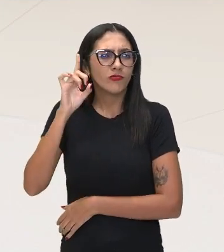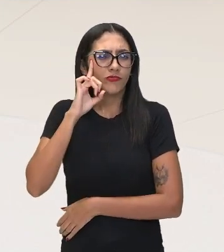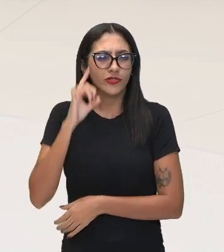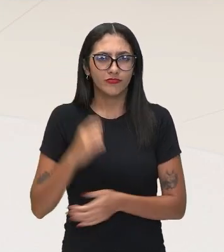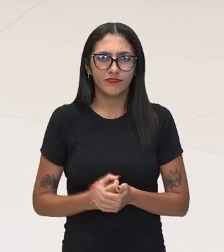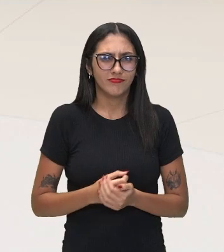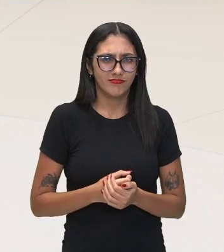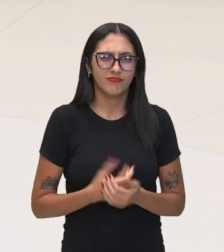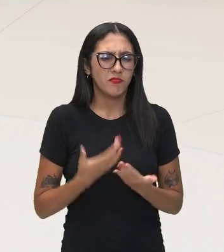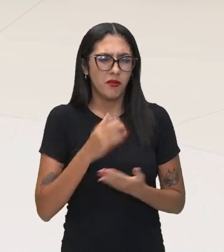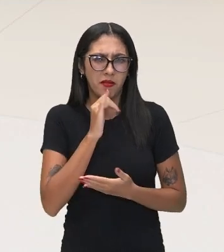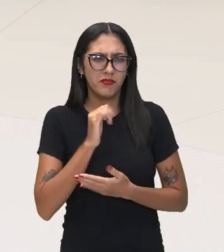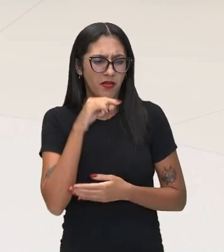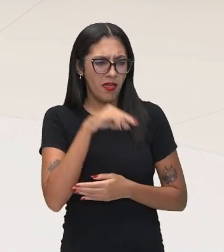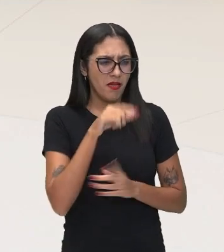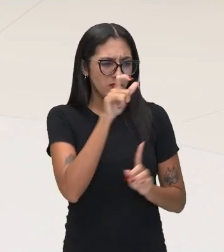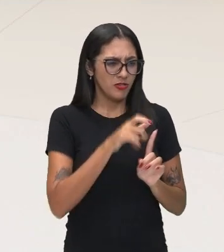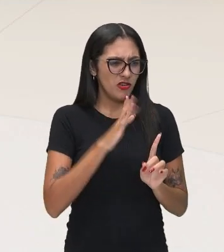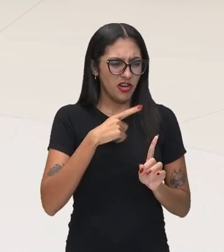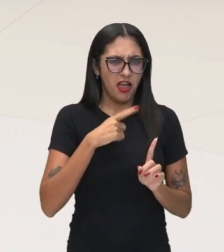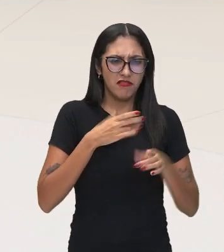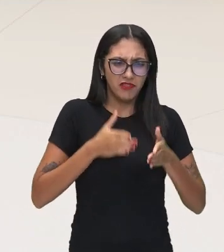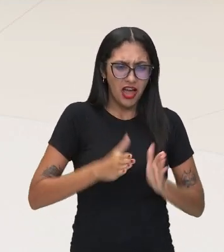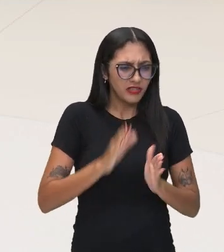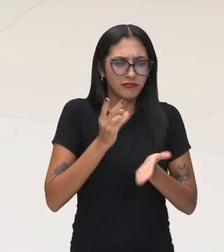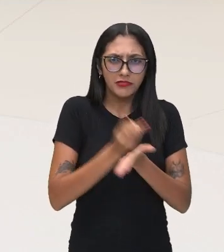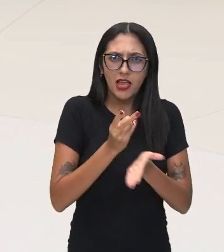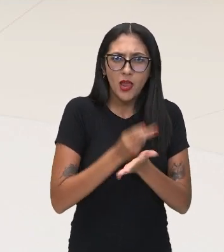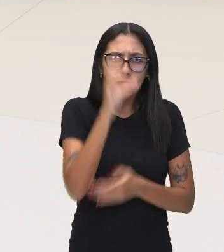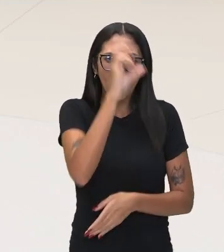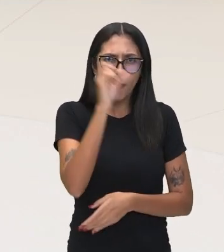nasce empreendedor. A verdade é que você vai aí, né,